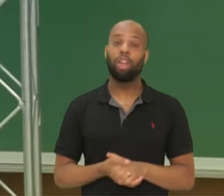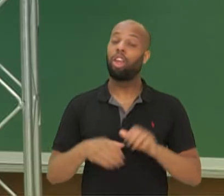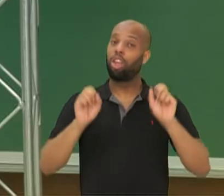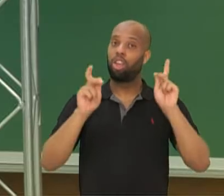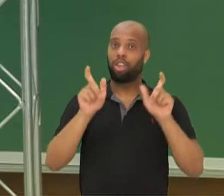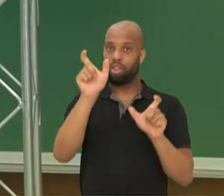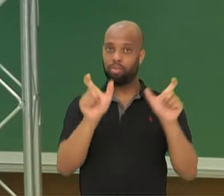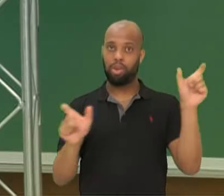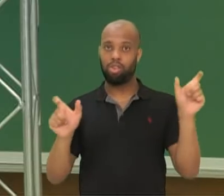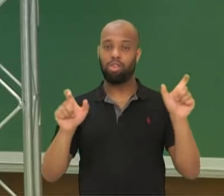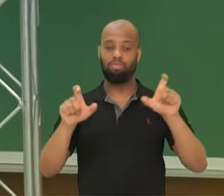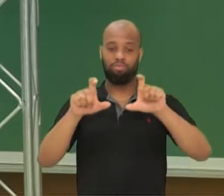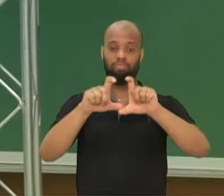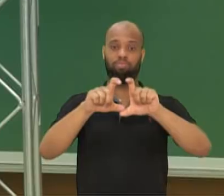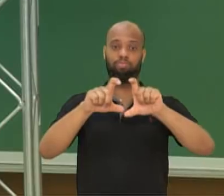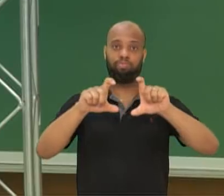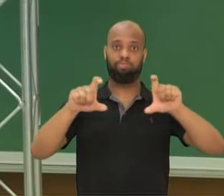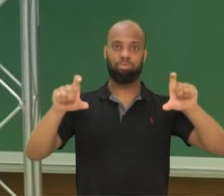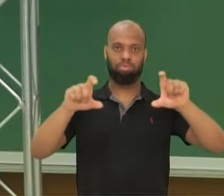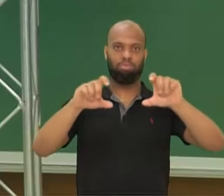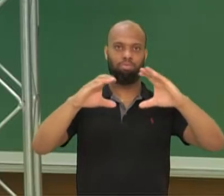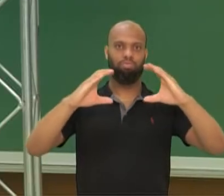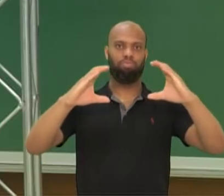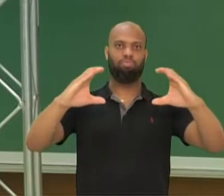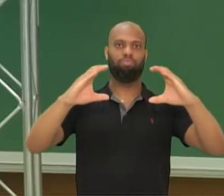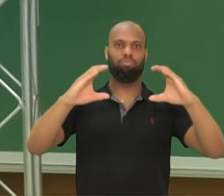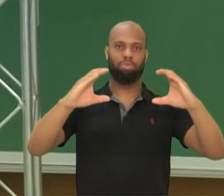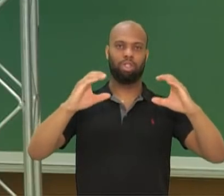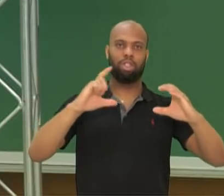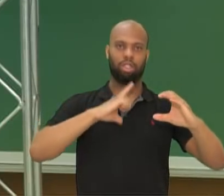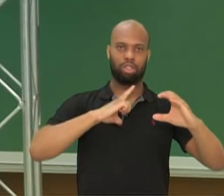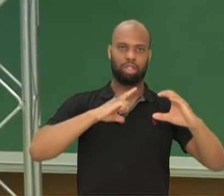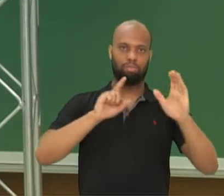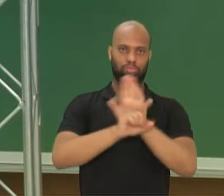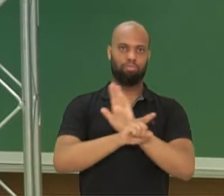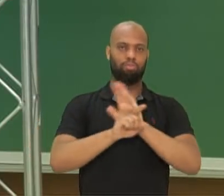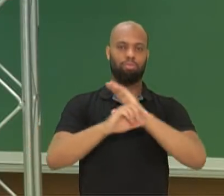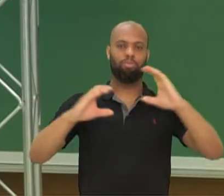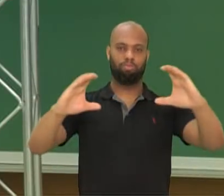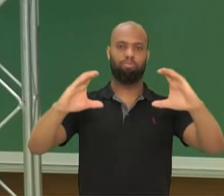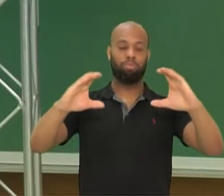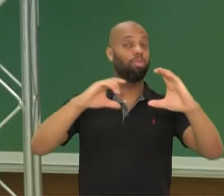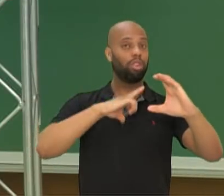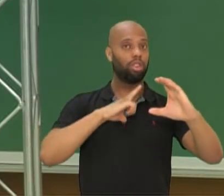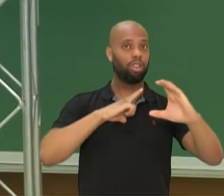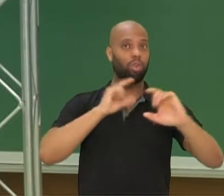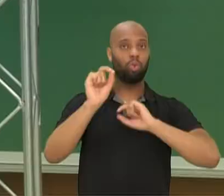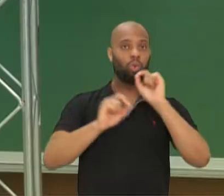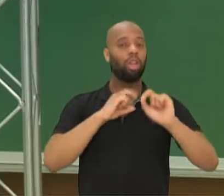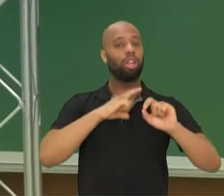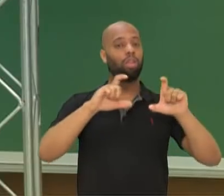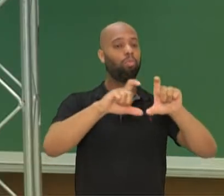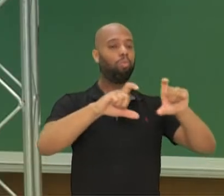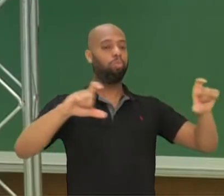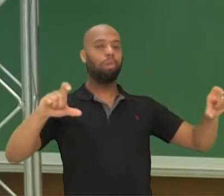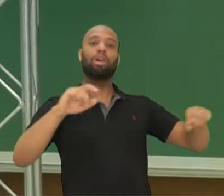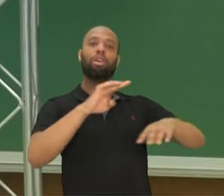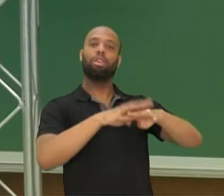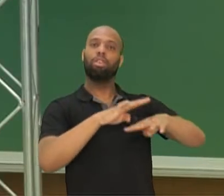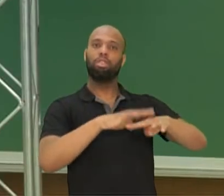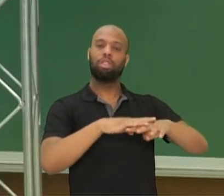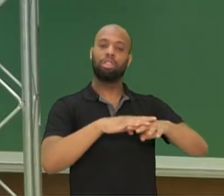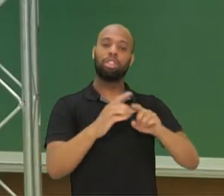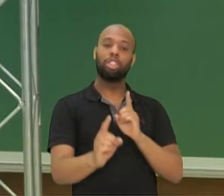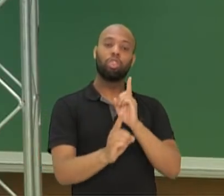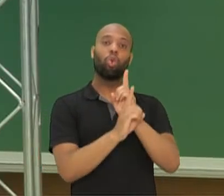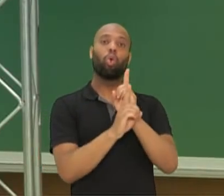Muito bem, a equação dada ali, né, a função dada, função exponencial, trabalha uma expressão algébrica que determina